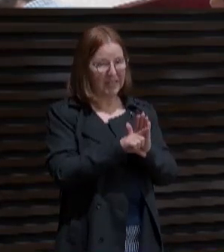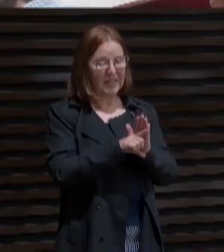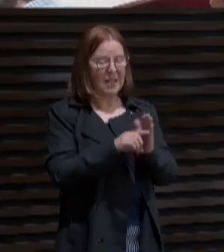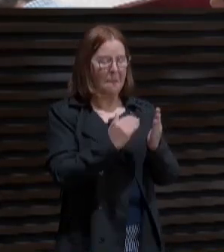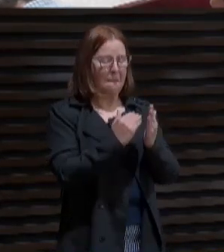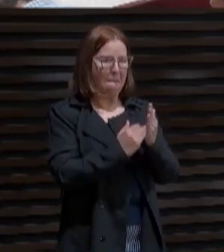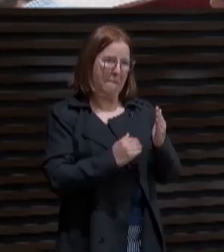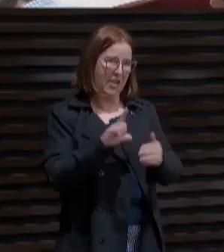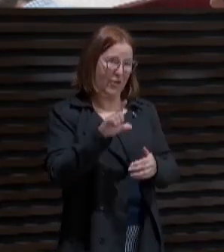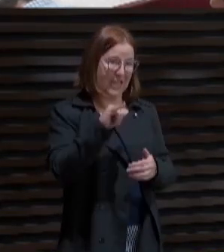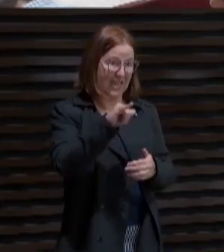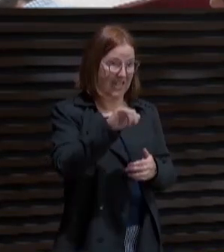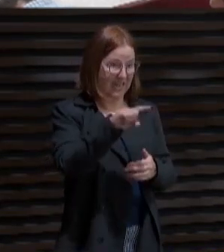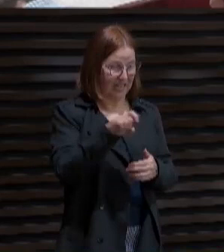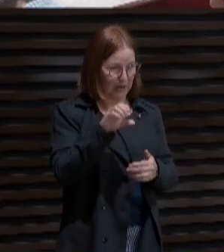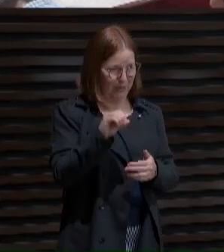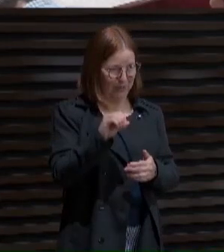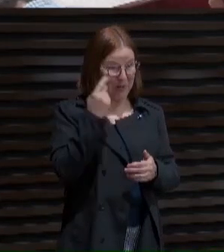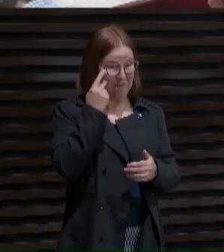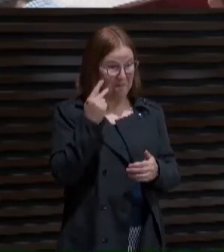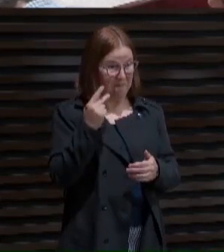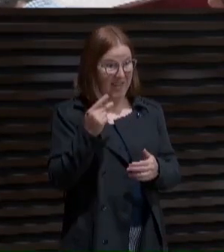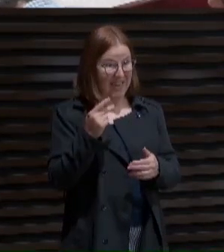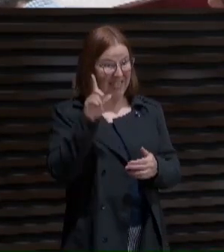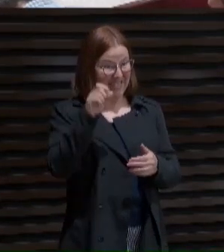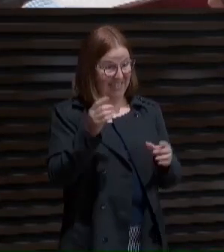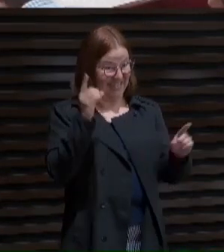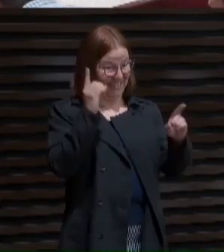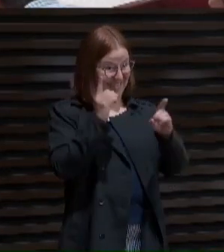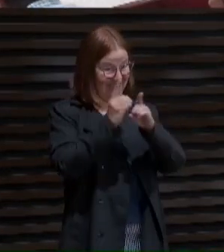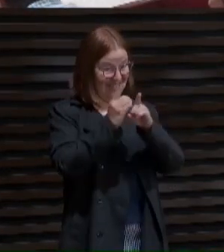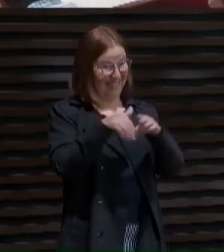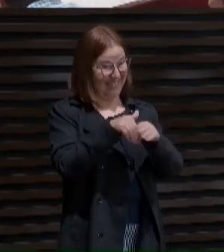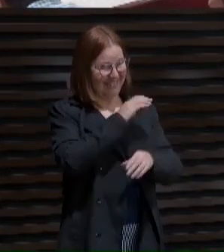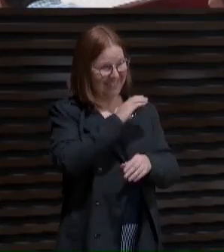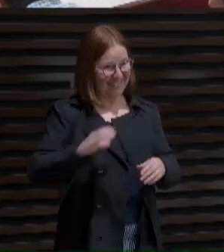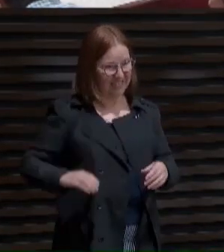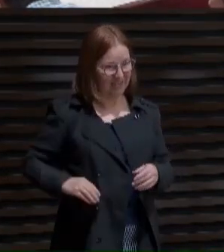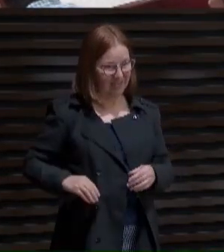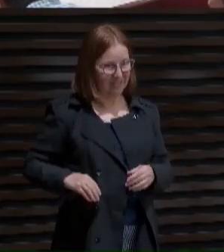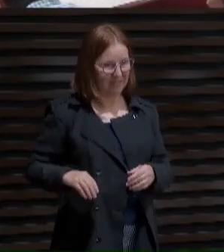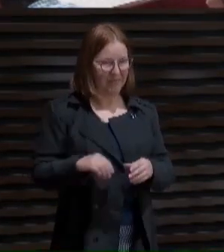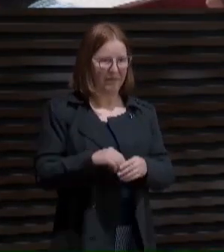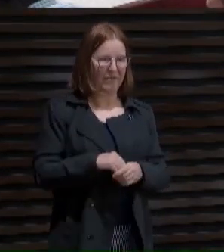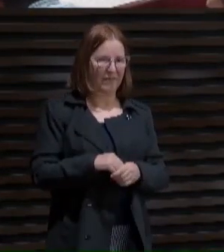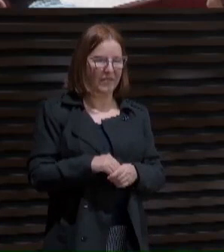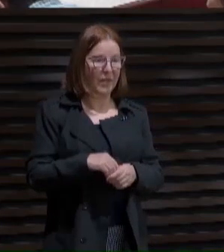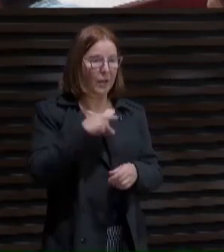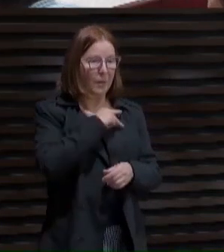para ser encontrado em Cristo. E aí diz: não conto mais com a minha